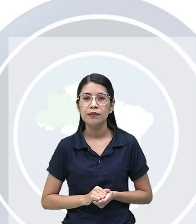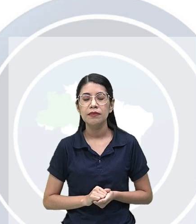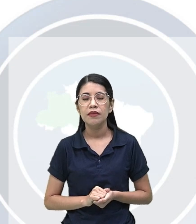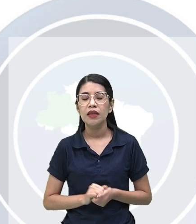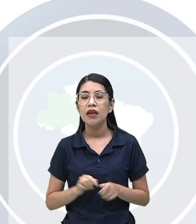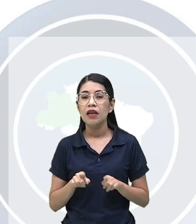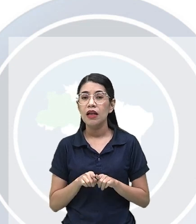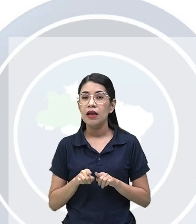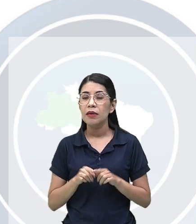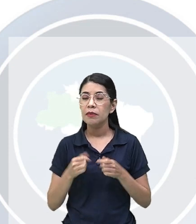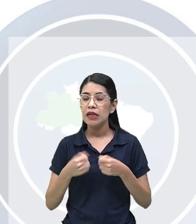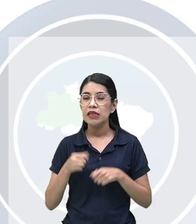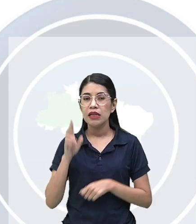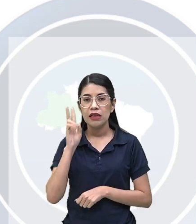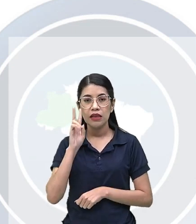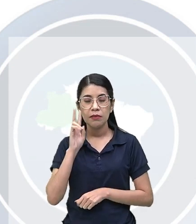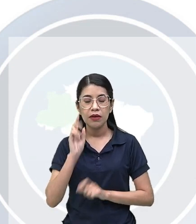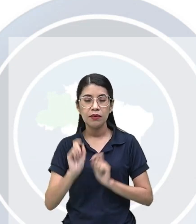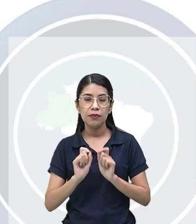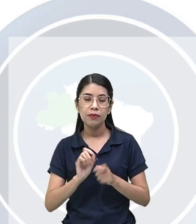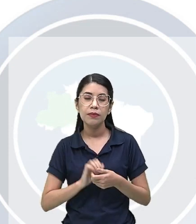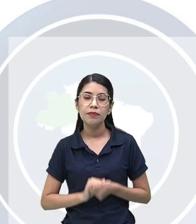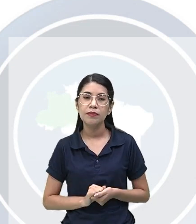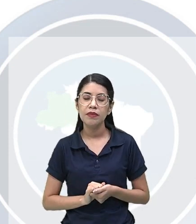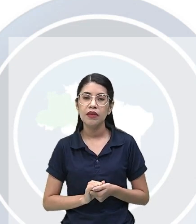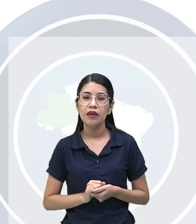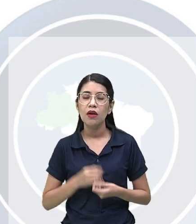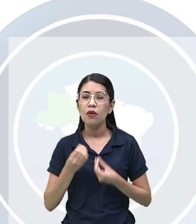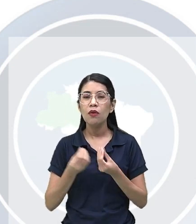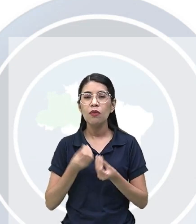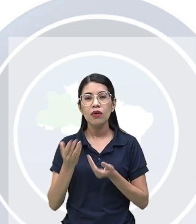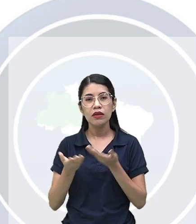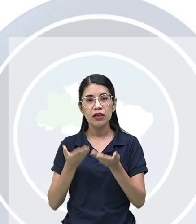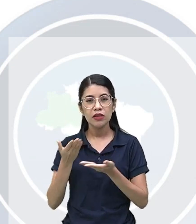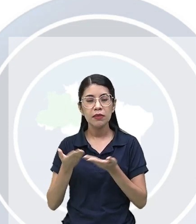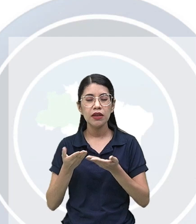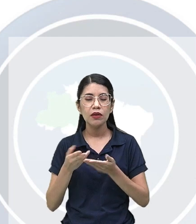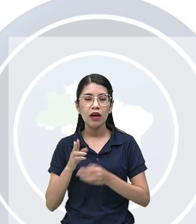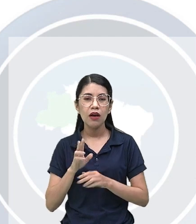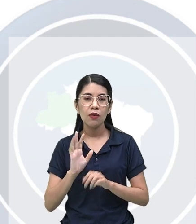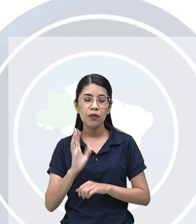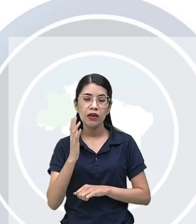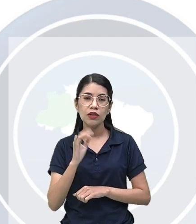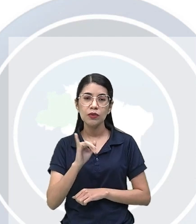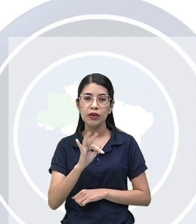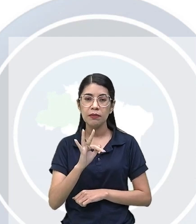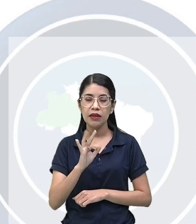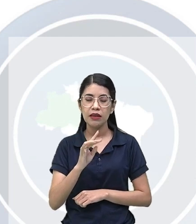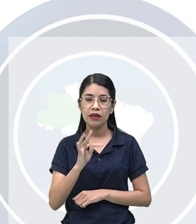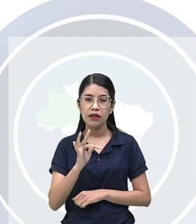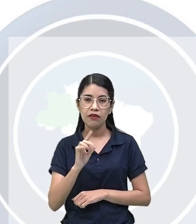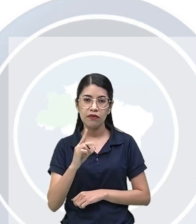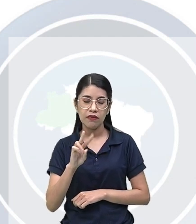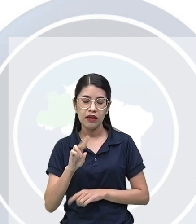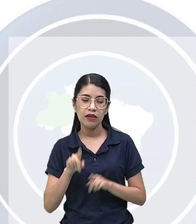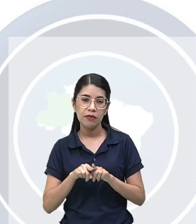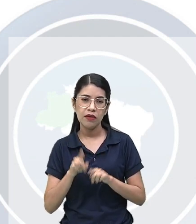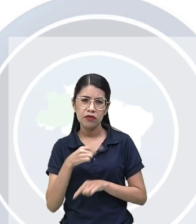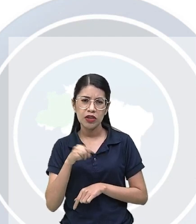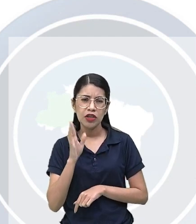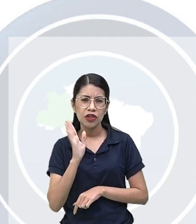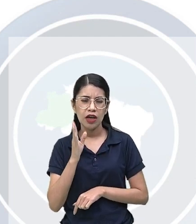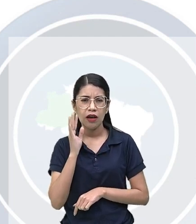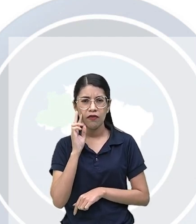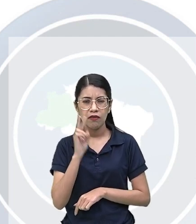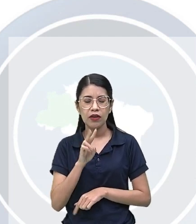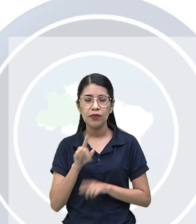não podemos deixar de falar sobre a nossa forma de atendimento via IPTV, né? Eu acredito que vocês já observaram que quando